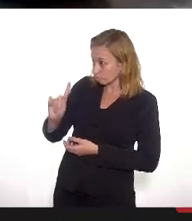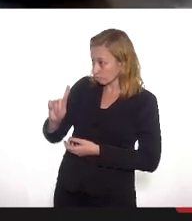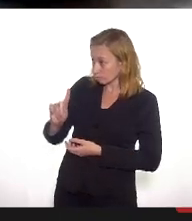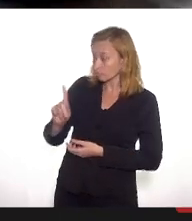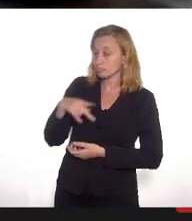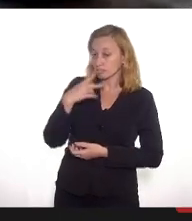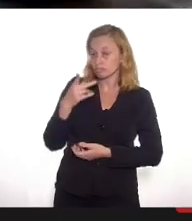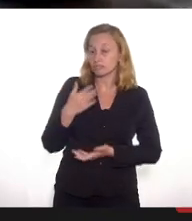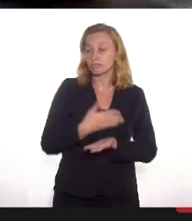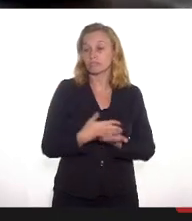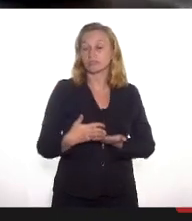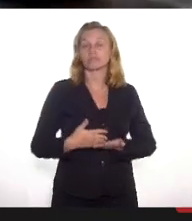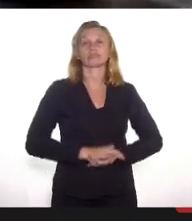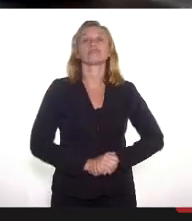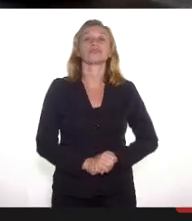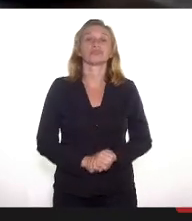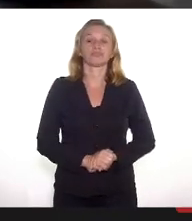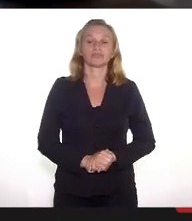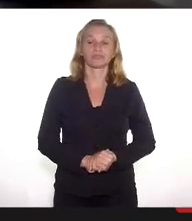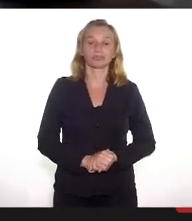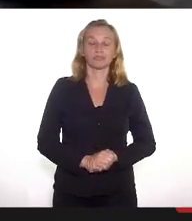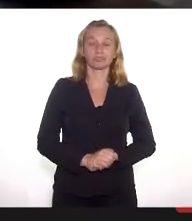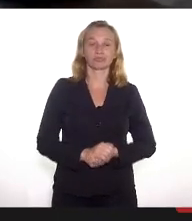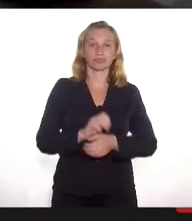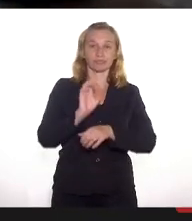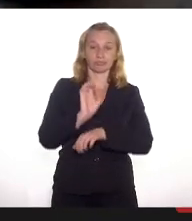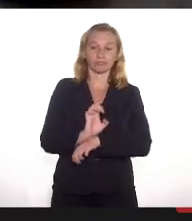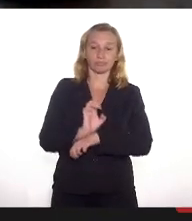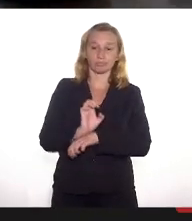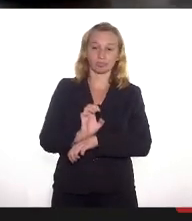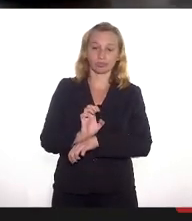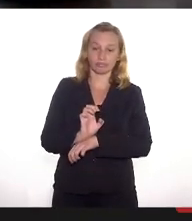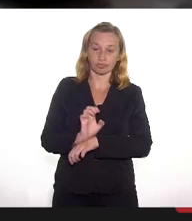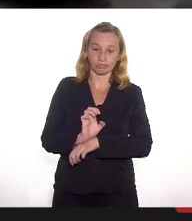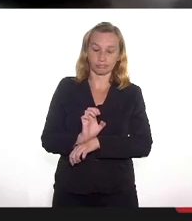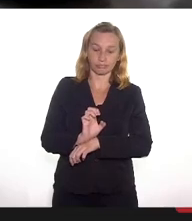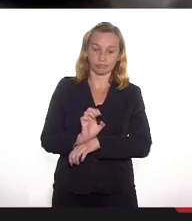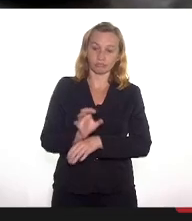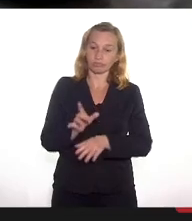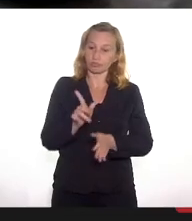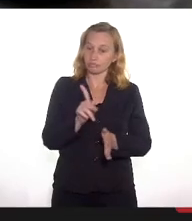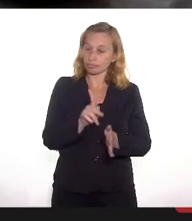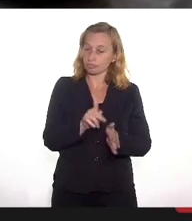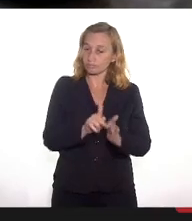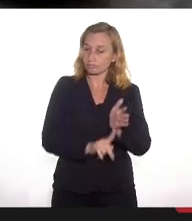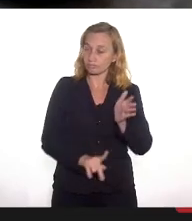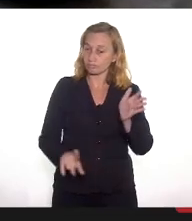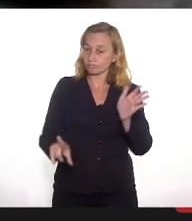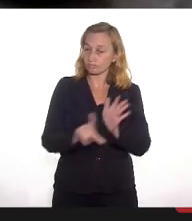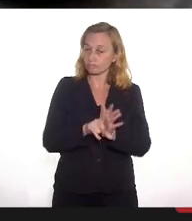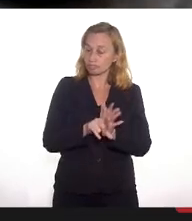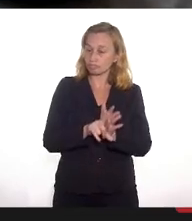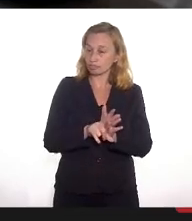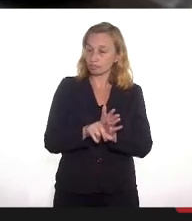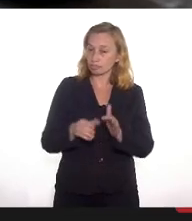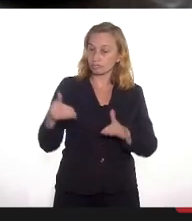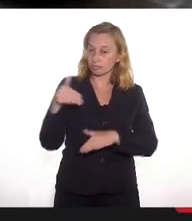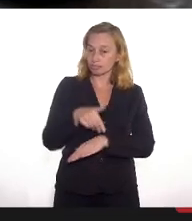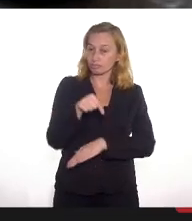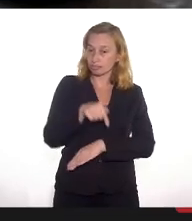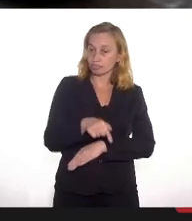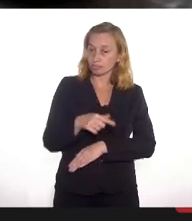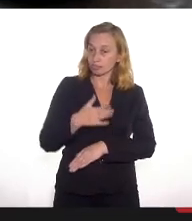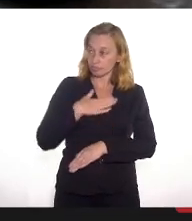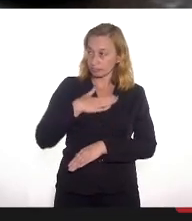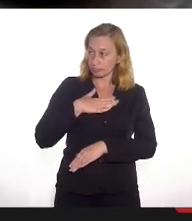foi falado aqui desde o início postado todas as vezes que esse projeto meio passaram por aqui nós aqui da